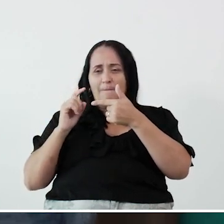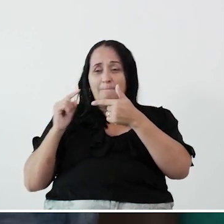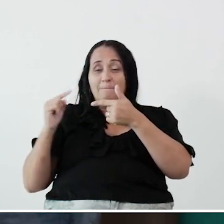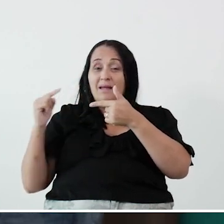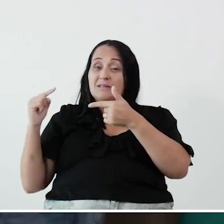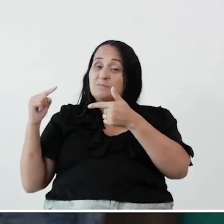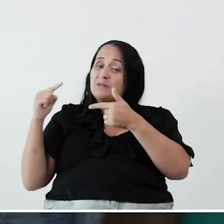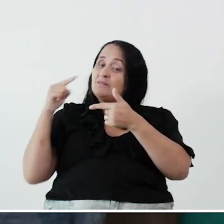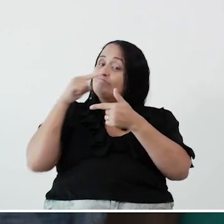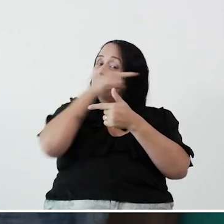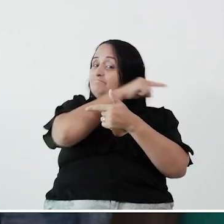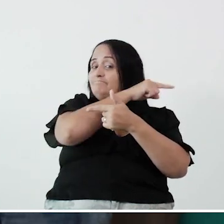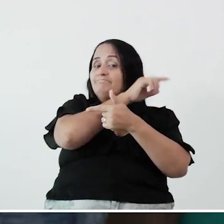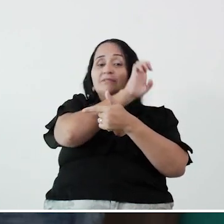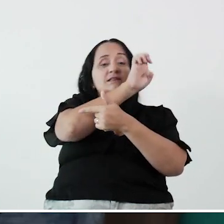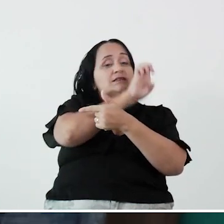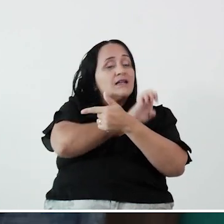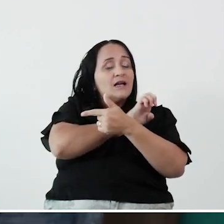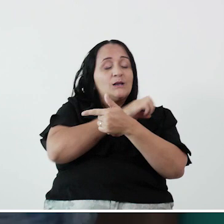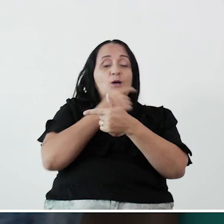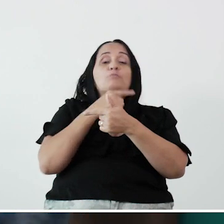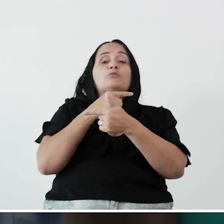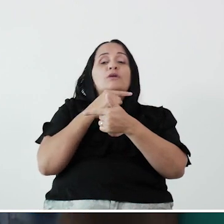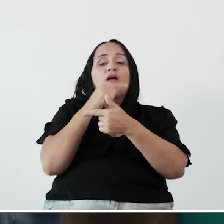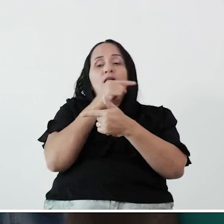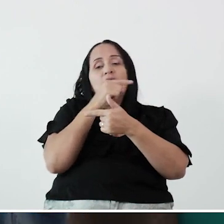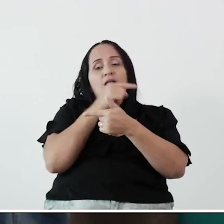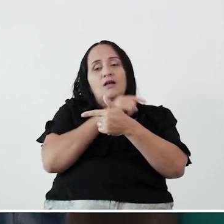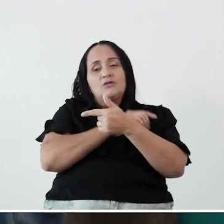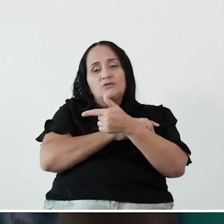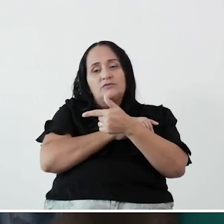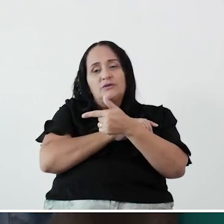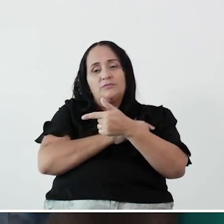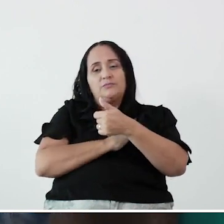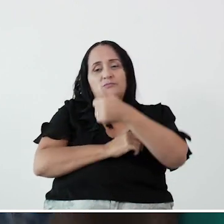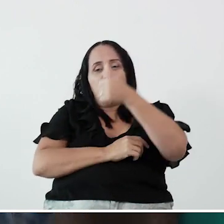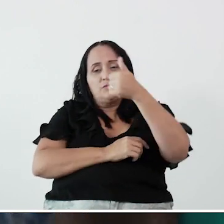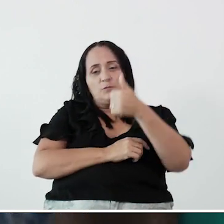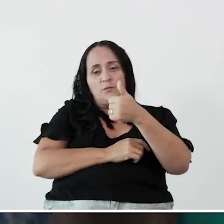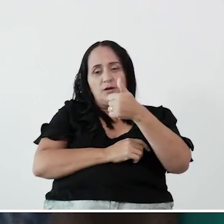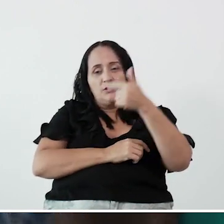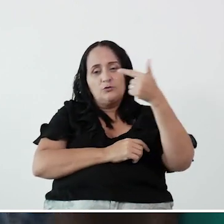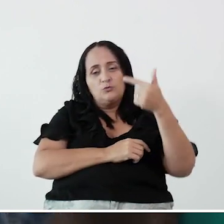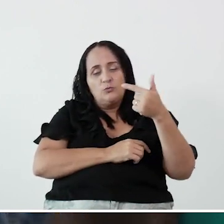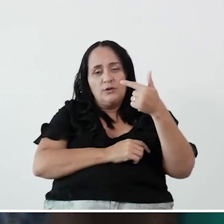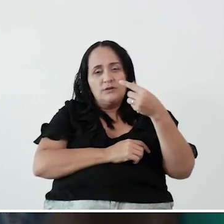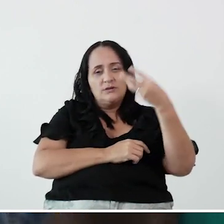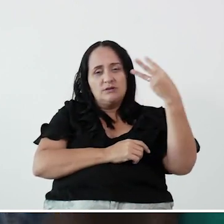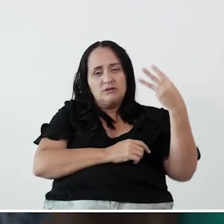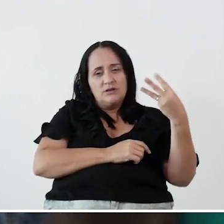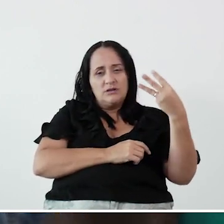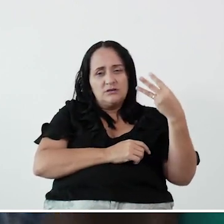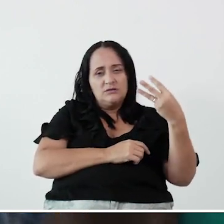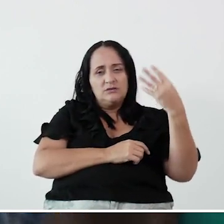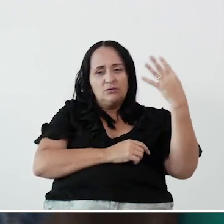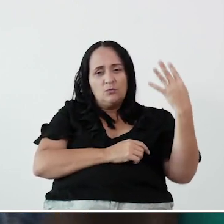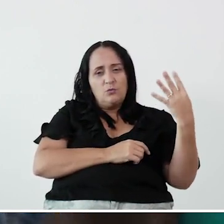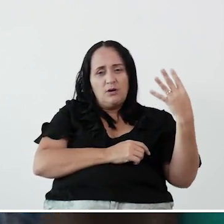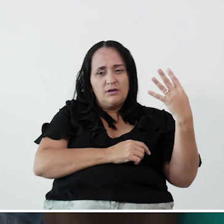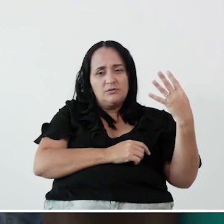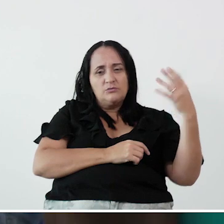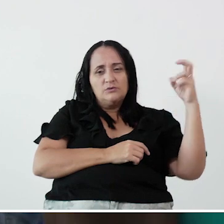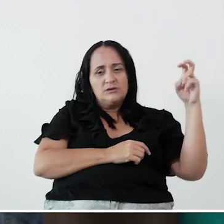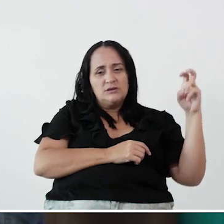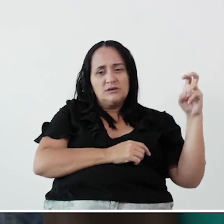a esquerda, porque o sinal do 5 é negativo. Então vamos lá. 1, 2,